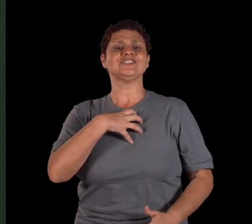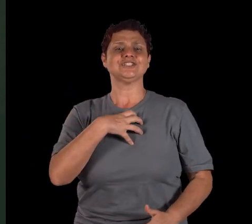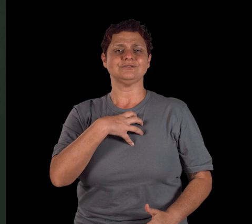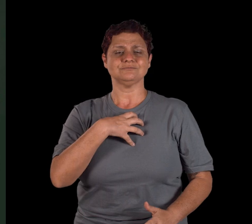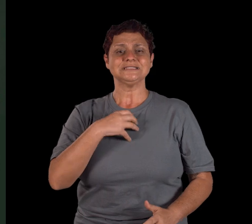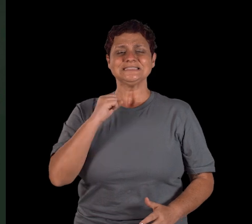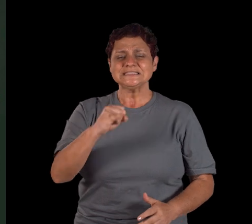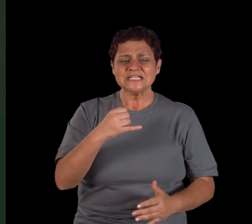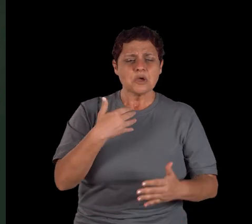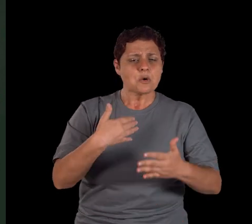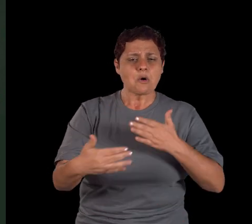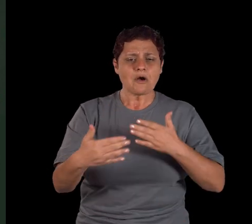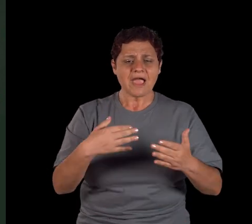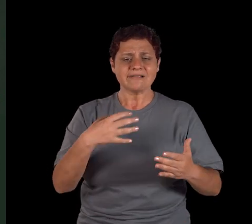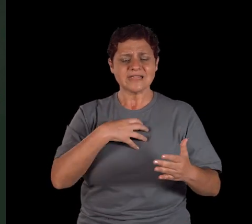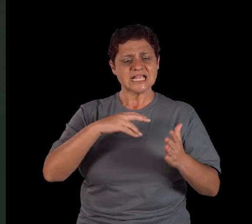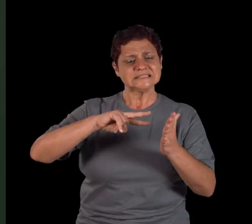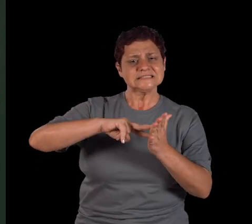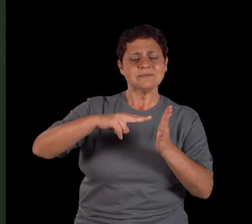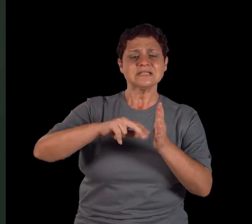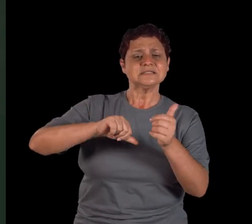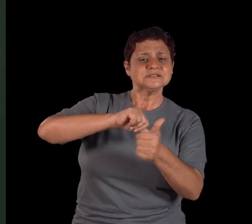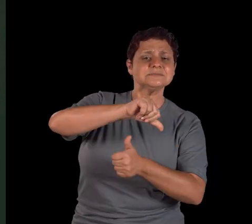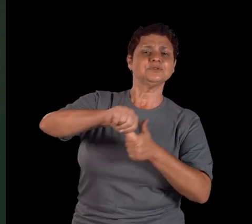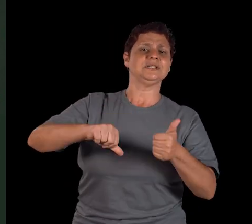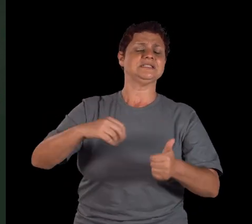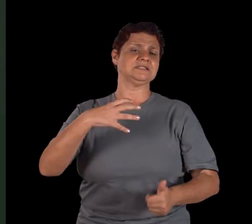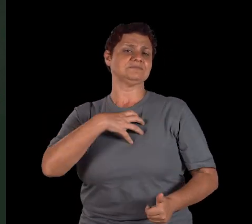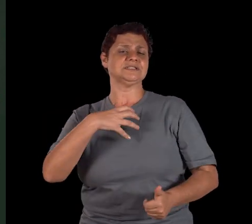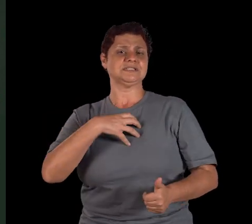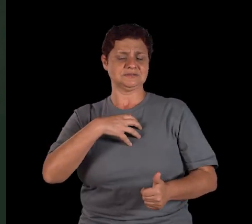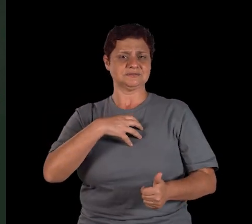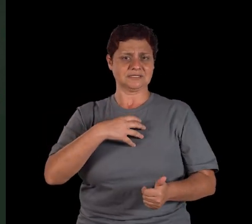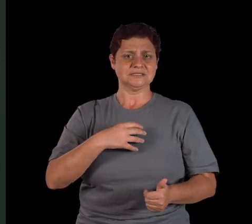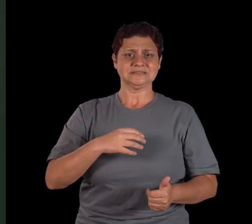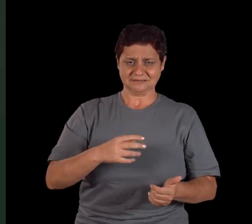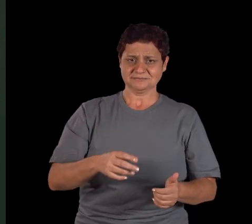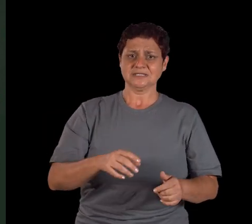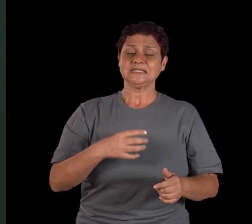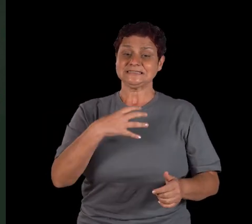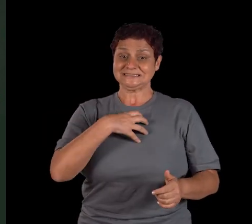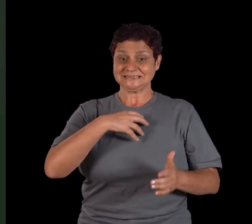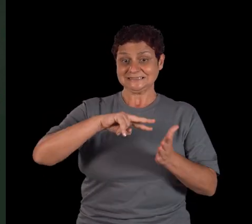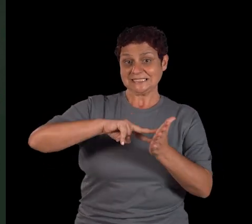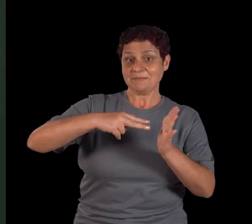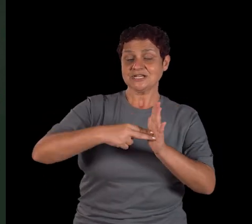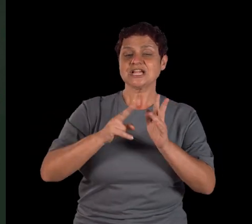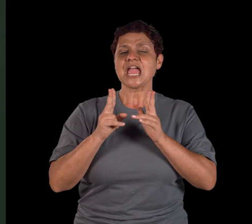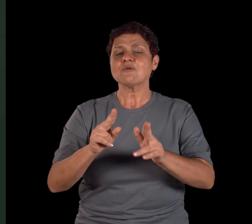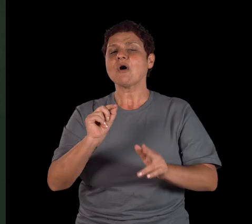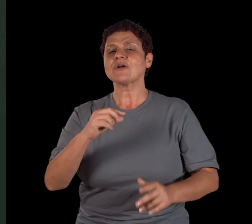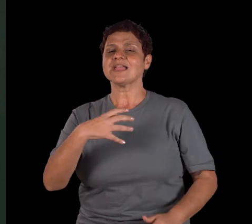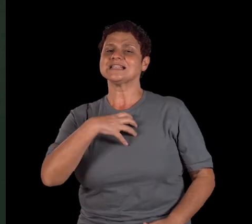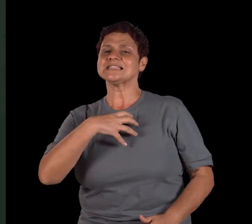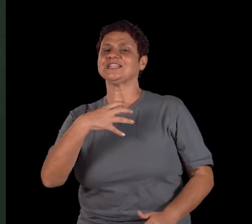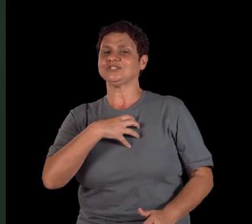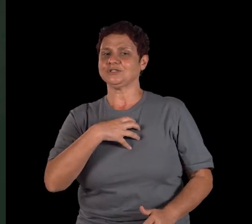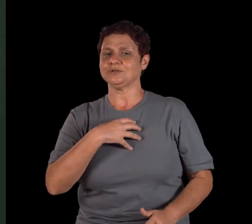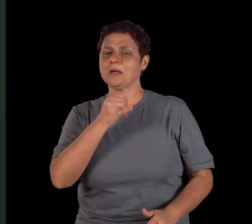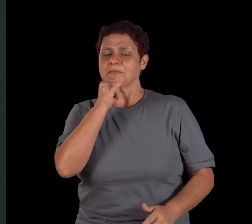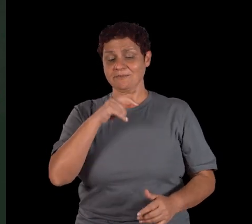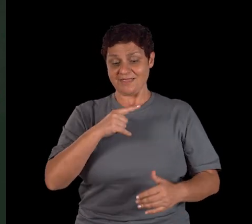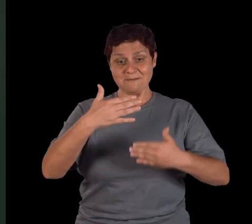com semântica tem a ver com mudança de sentido, certo? Semântica igual a sentido. Pensou, apareceu